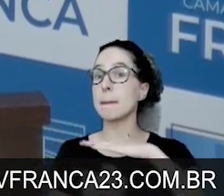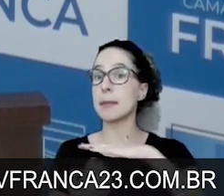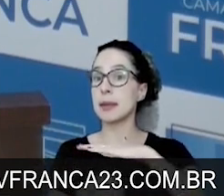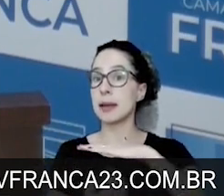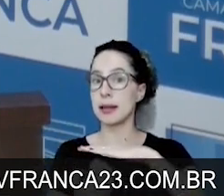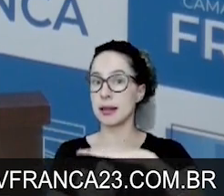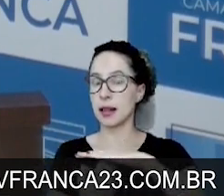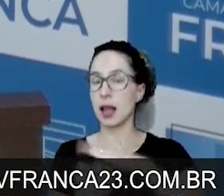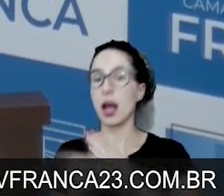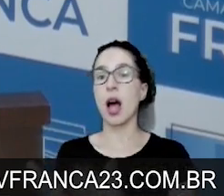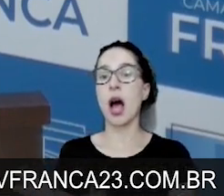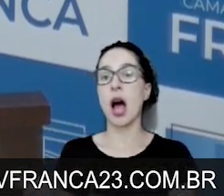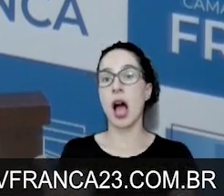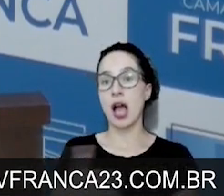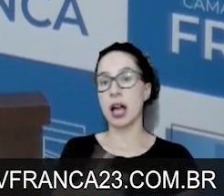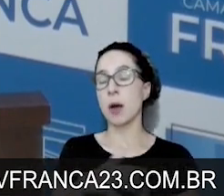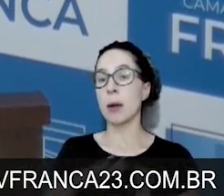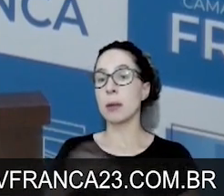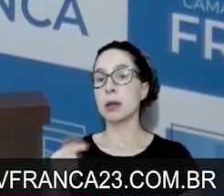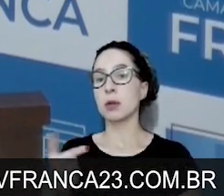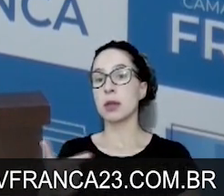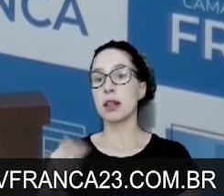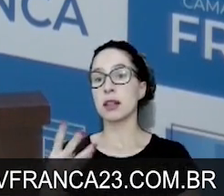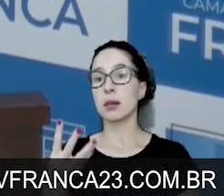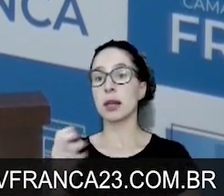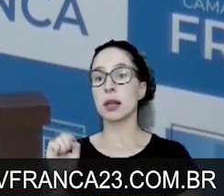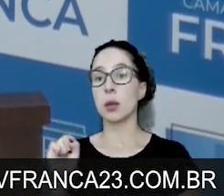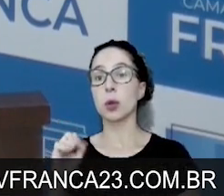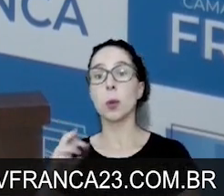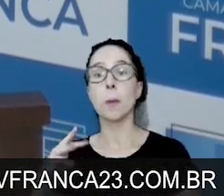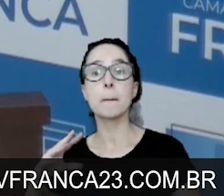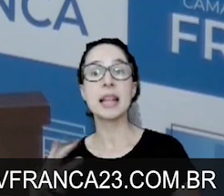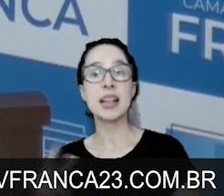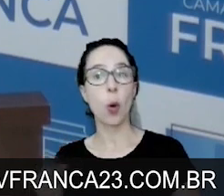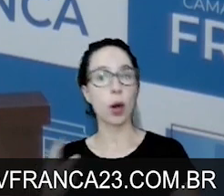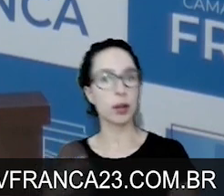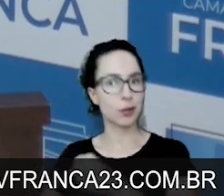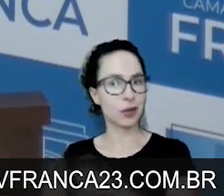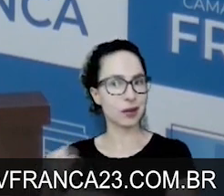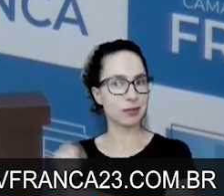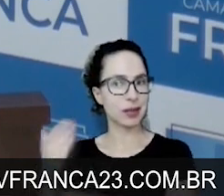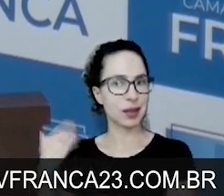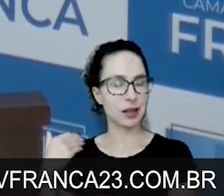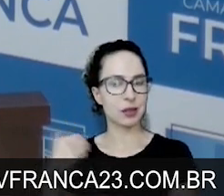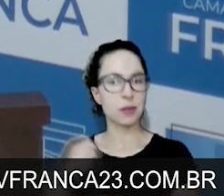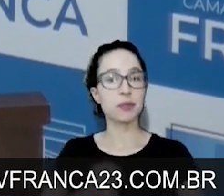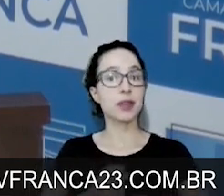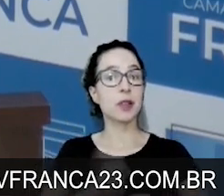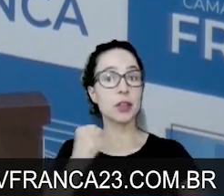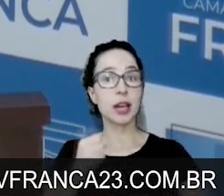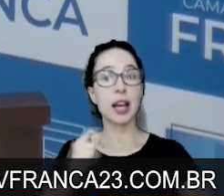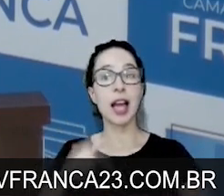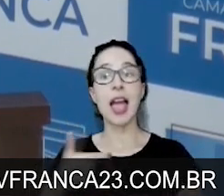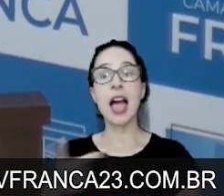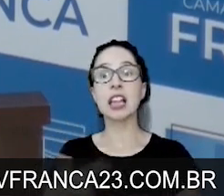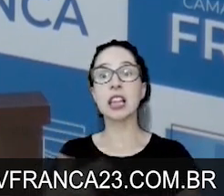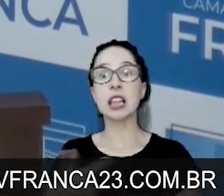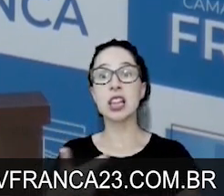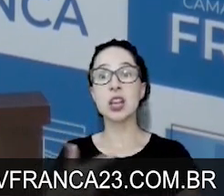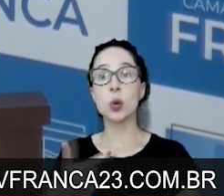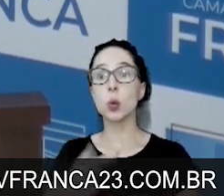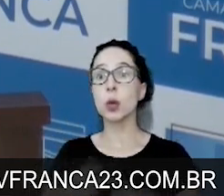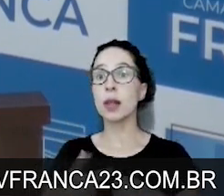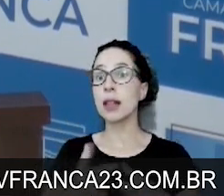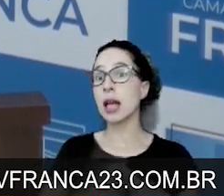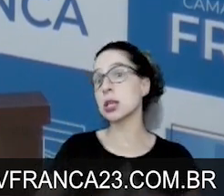Arrecadou aproximadamente 248 milhões o ano passado. Franca é a segunda cidade maior